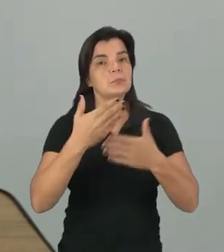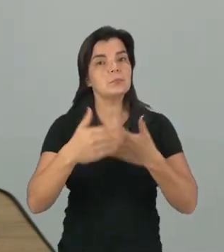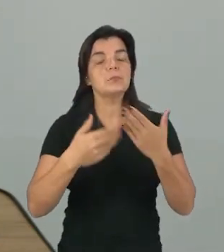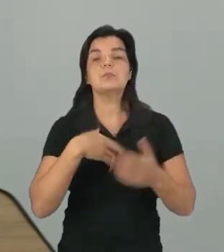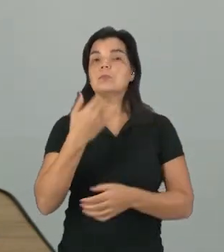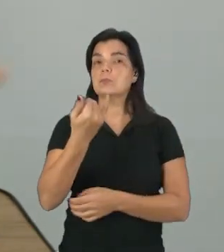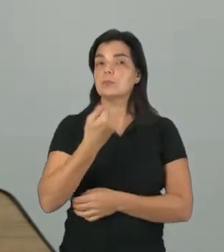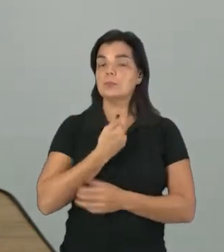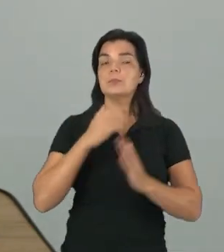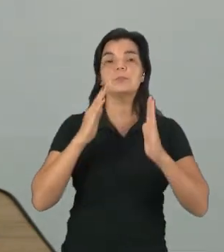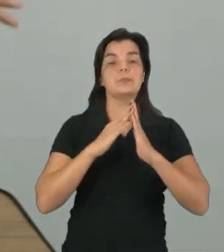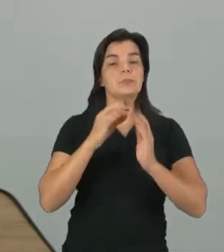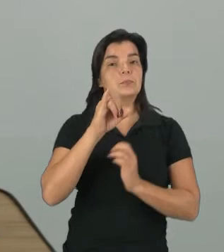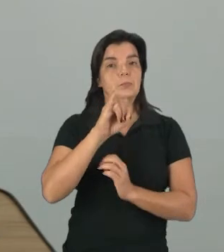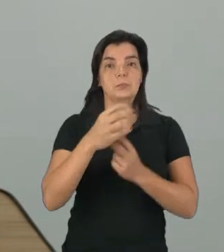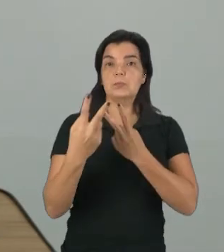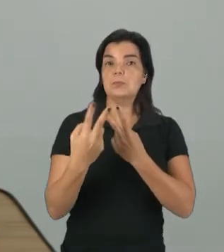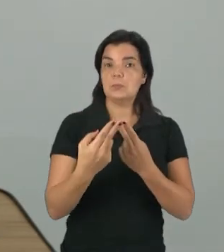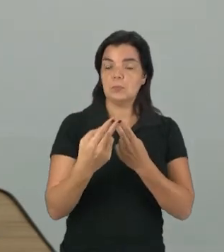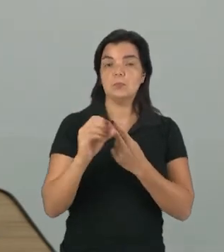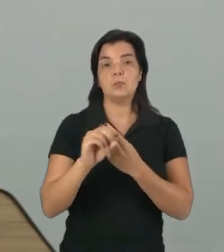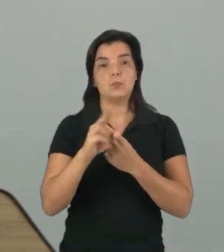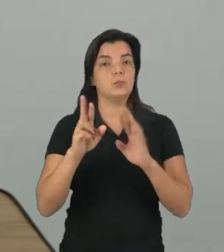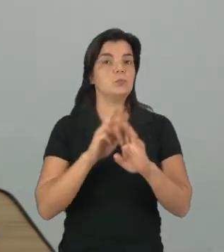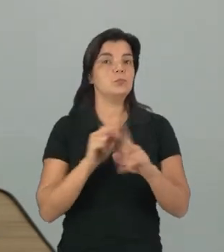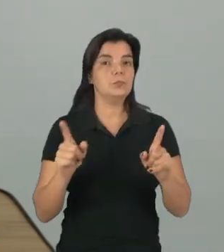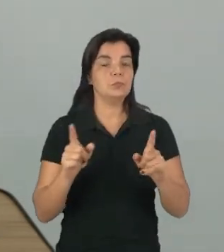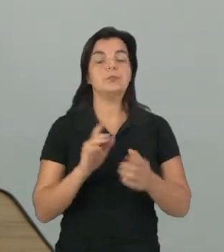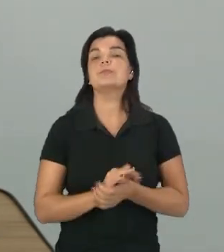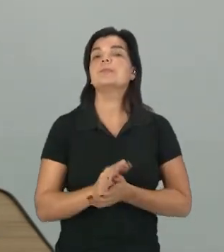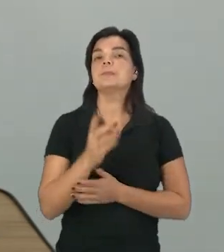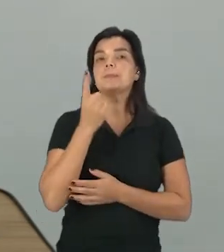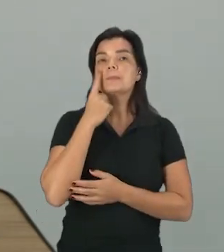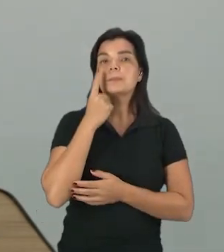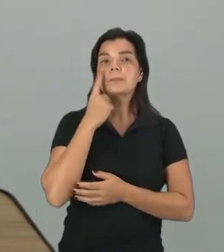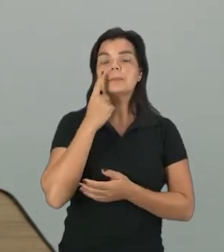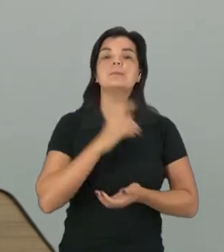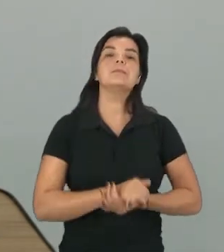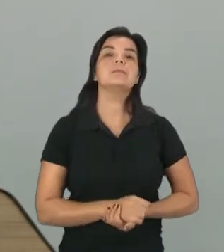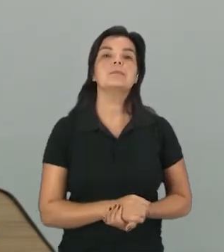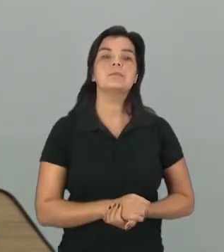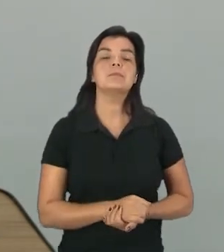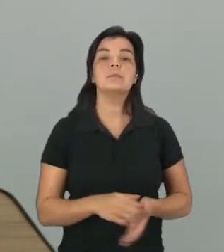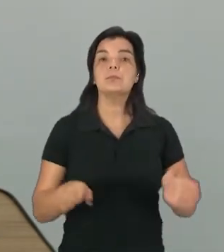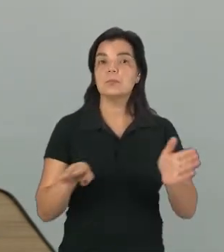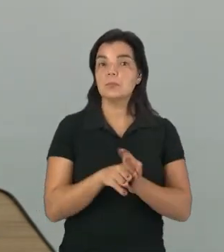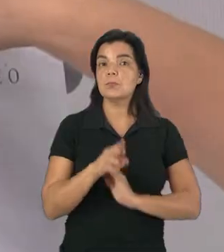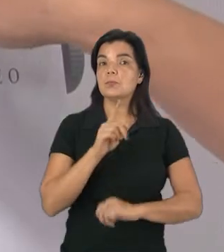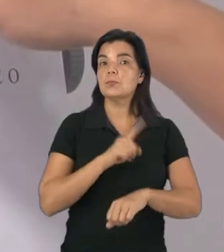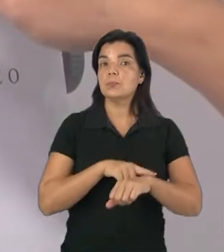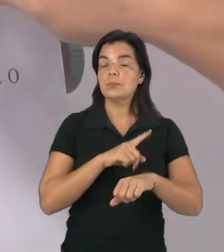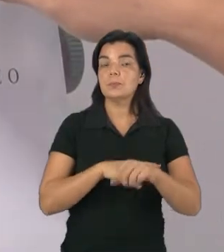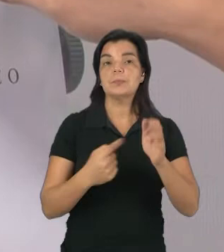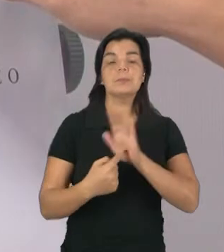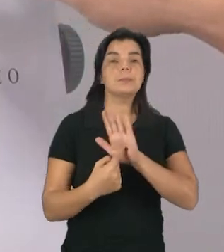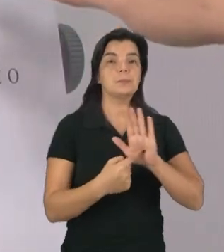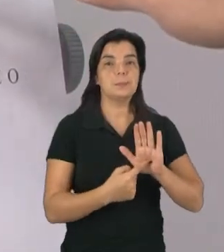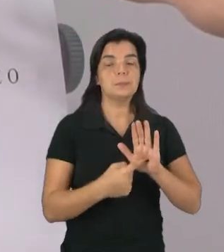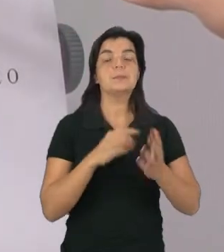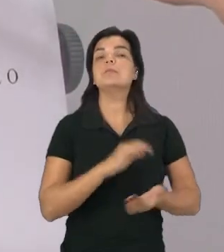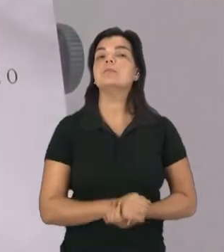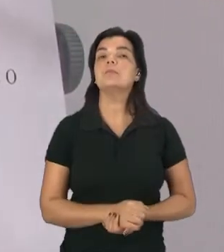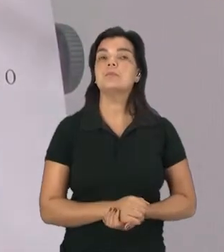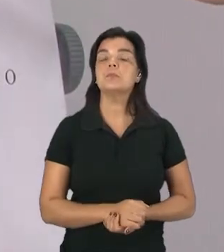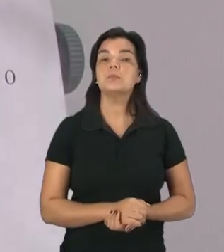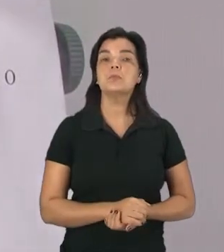você vai me dizer aí de casa se foi igual ou diferente. Olhem só. Chegou a hora da apresentação